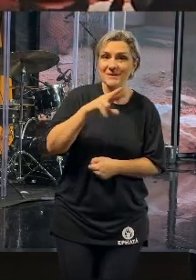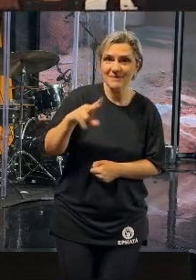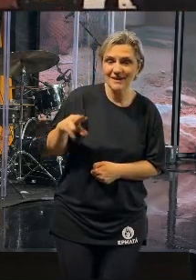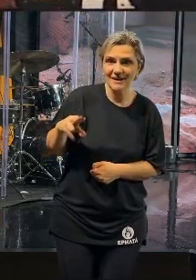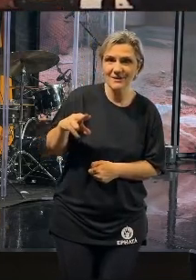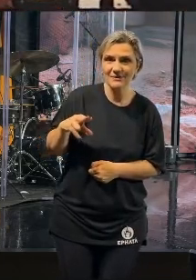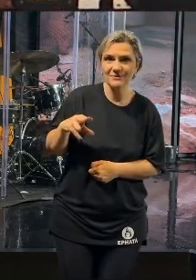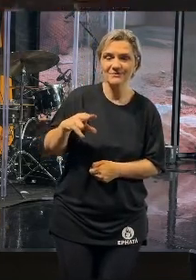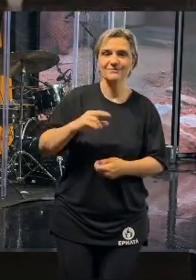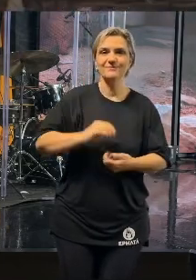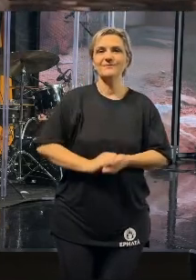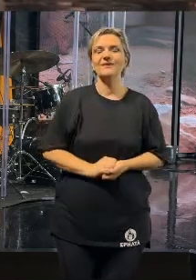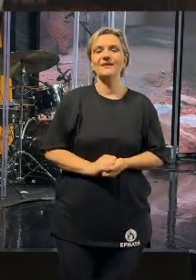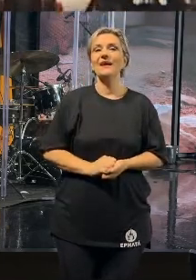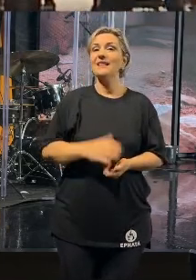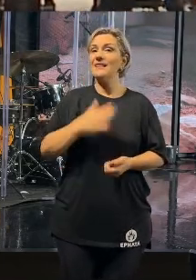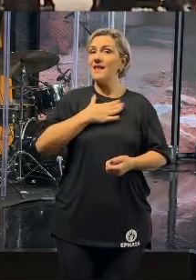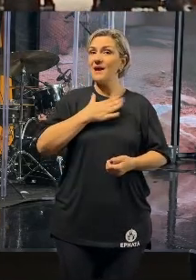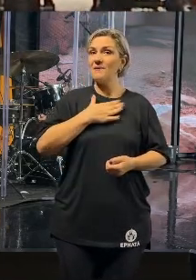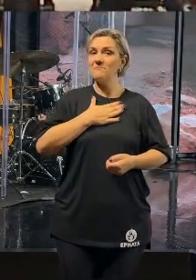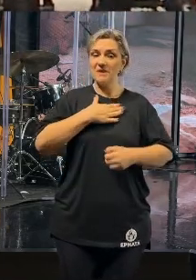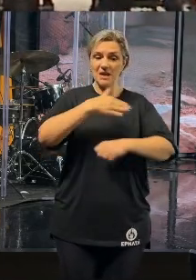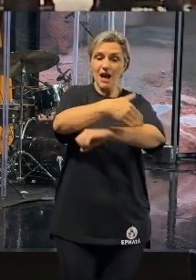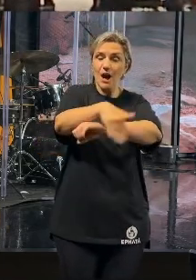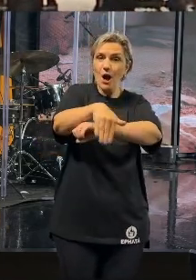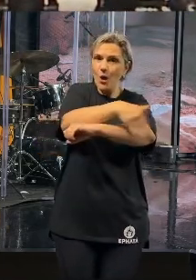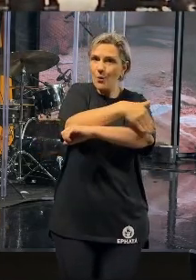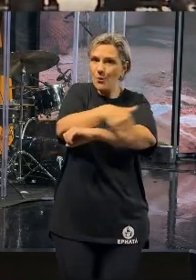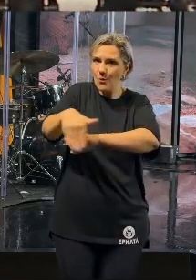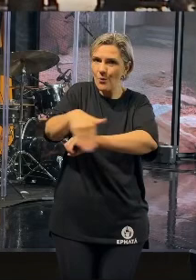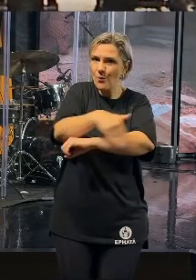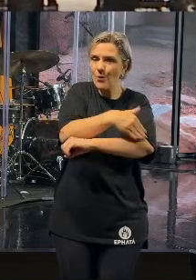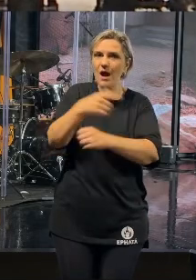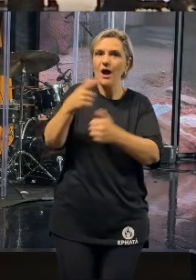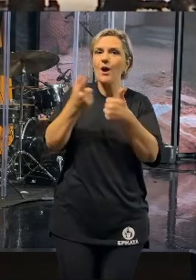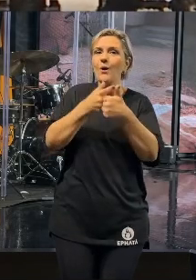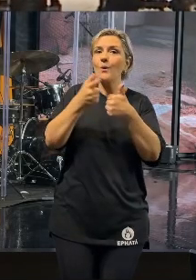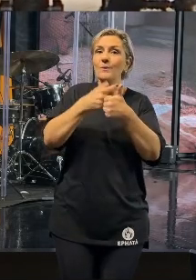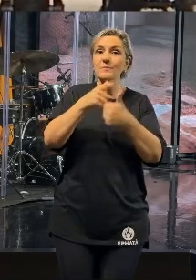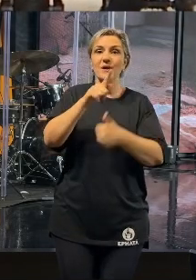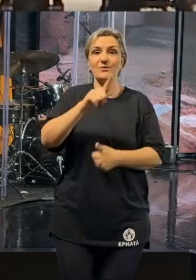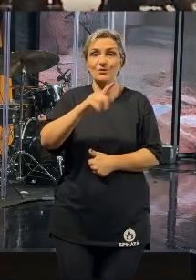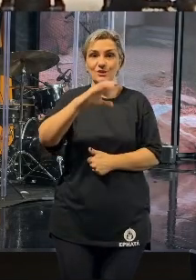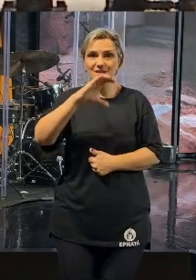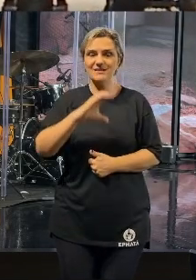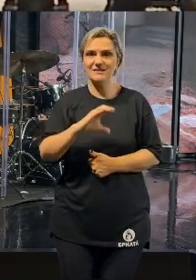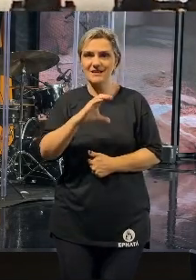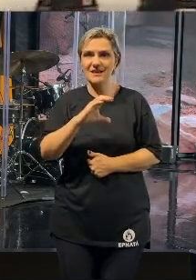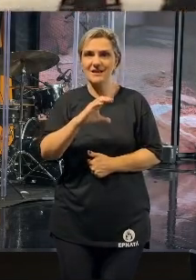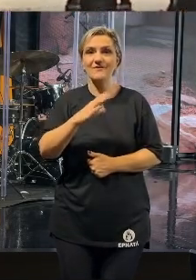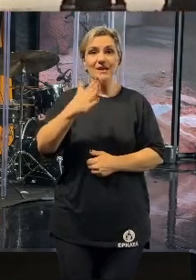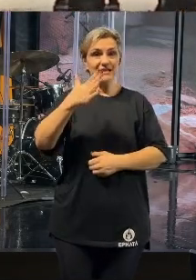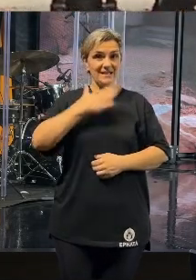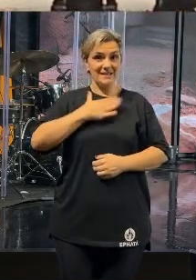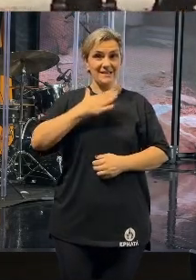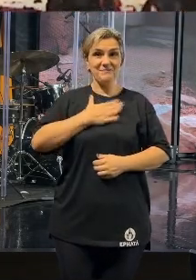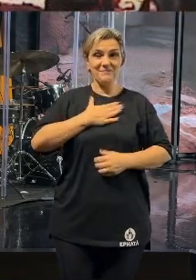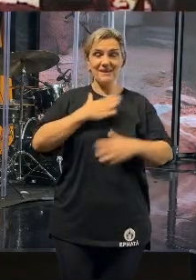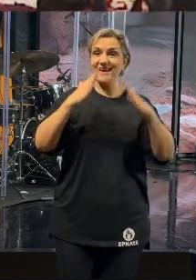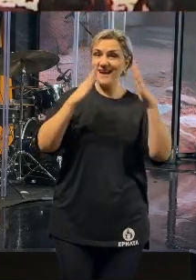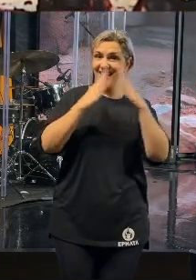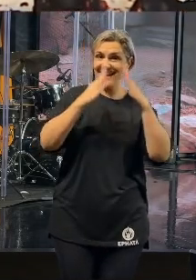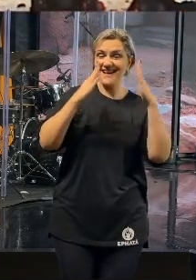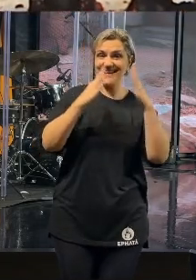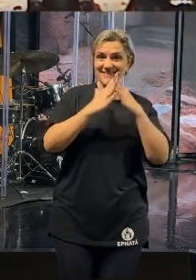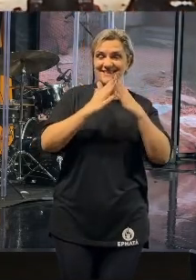irmão, na minha rua, o primeiro GC vai ser na minha casa.